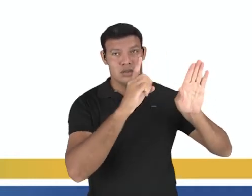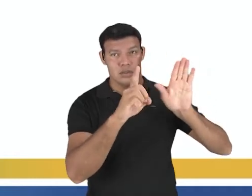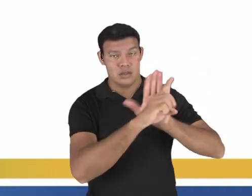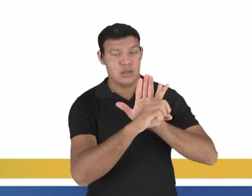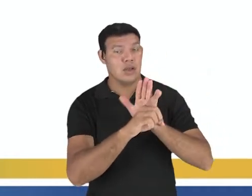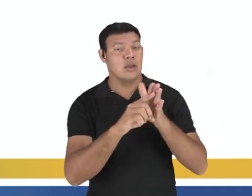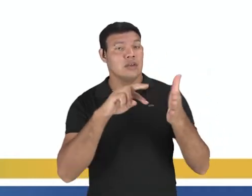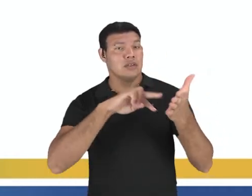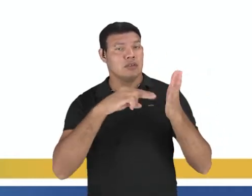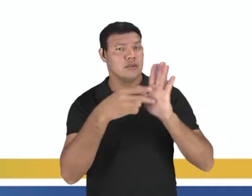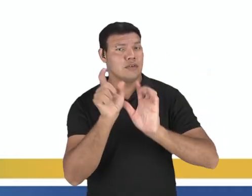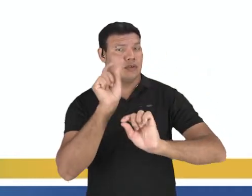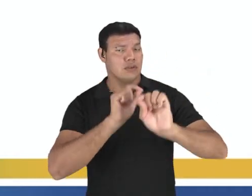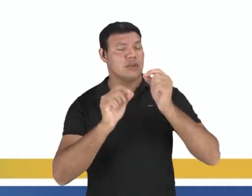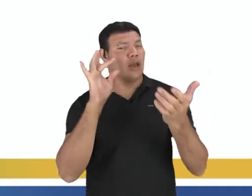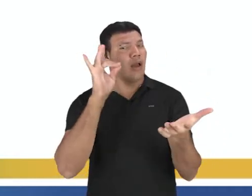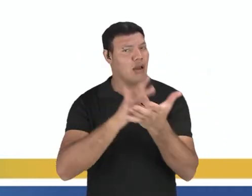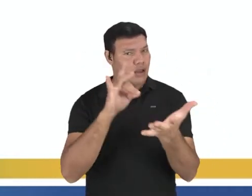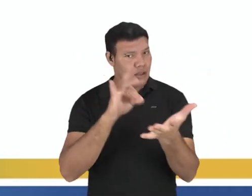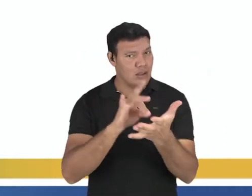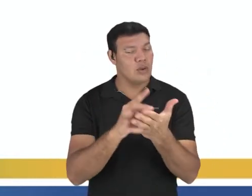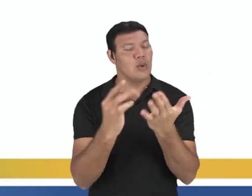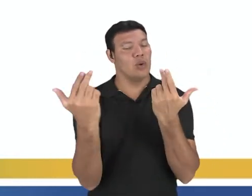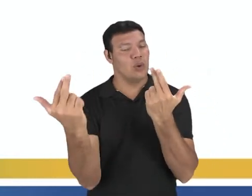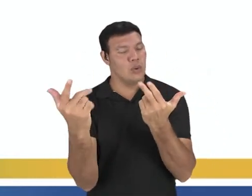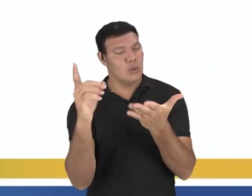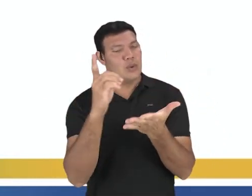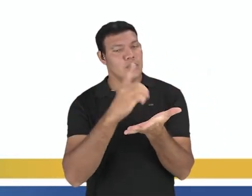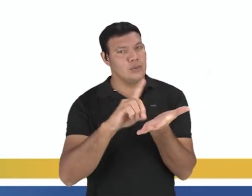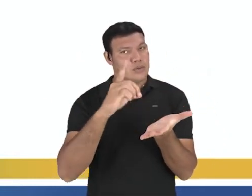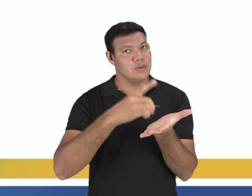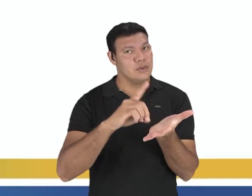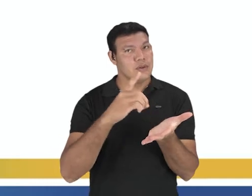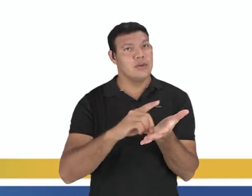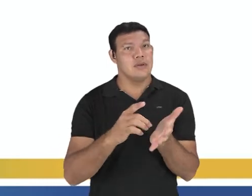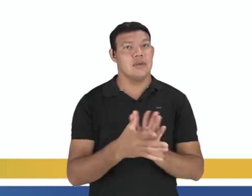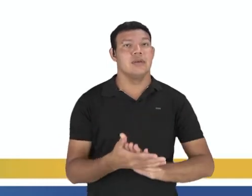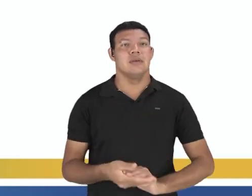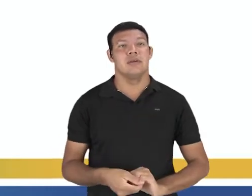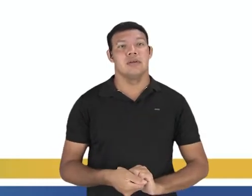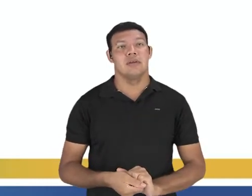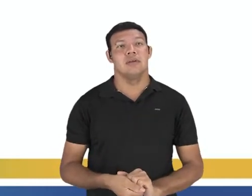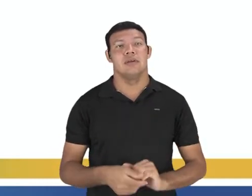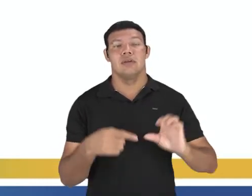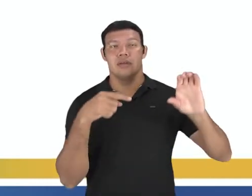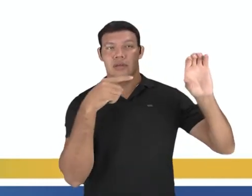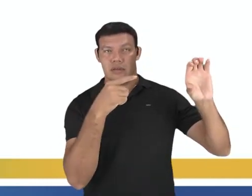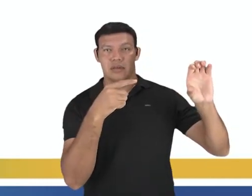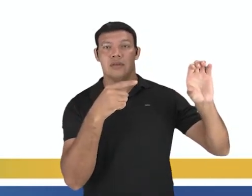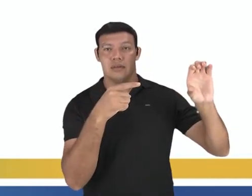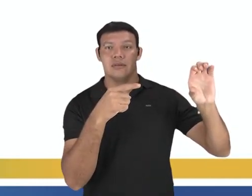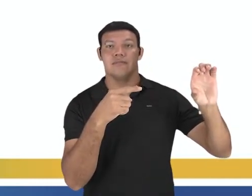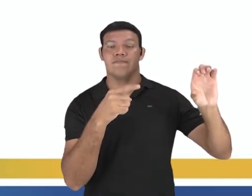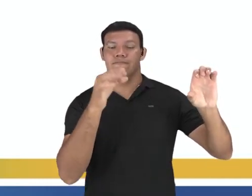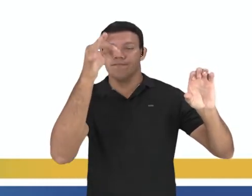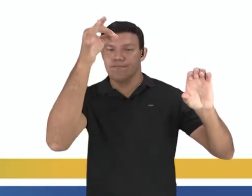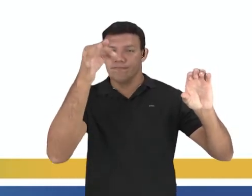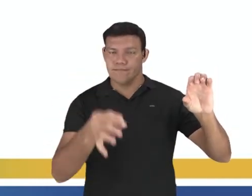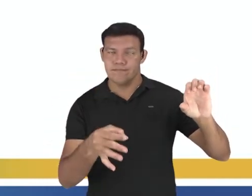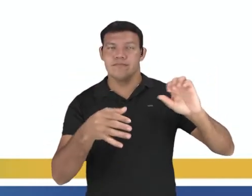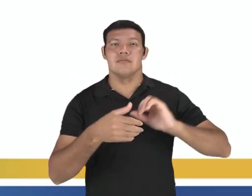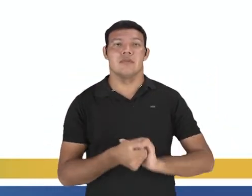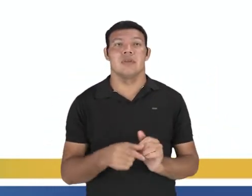é o sentido tal qual está no dicionário. Então a nossa resposta correta é a letra C,